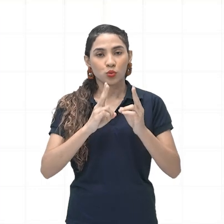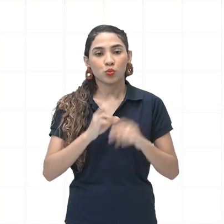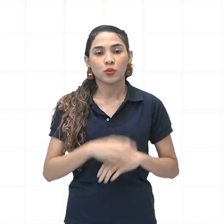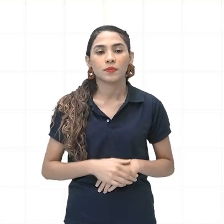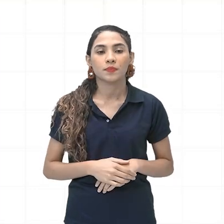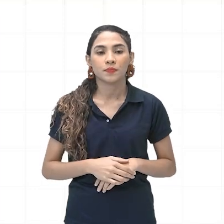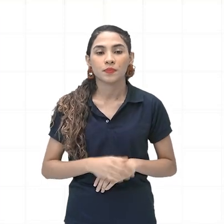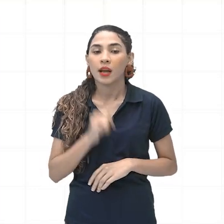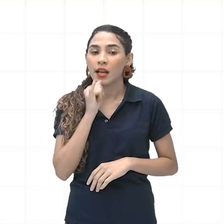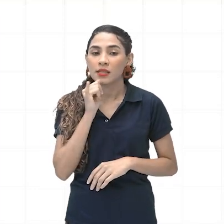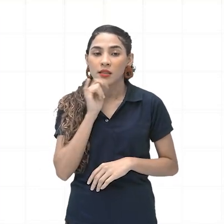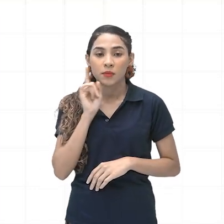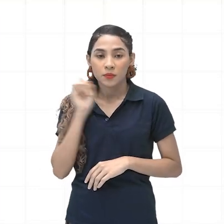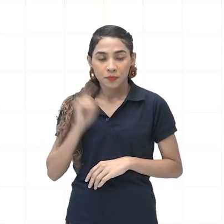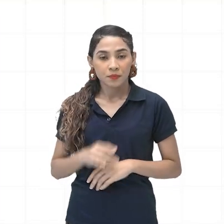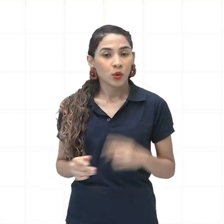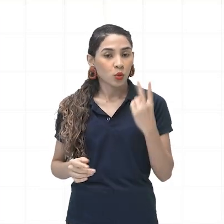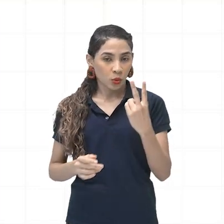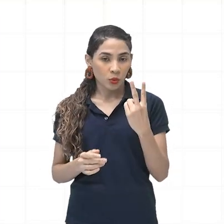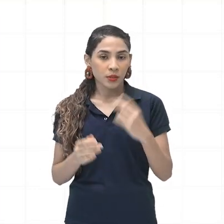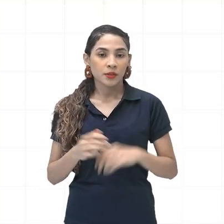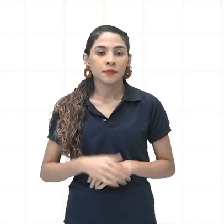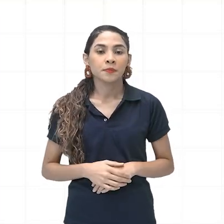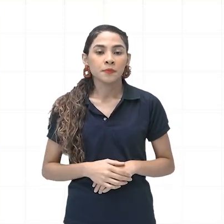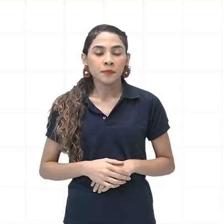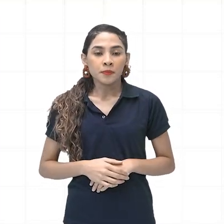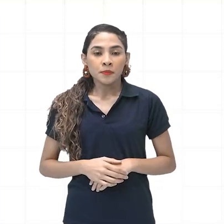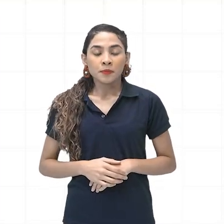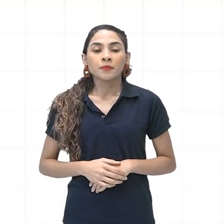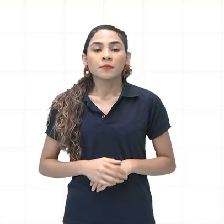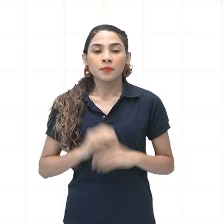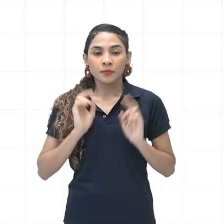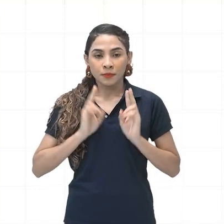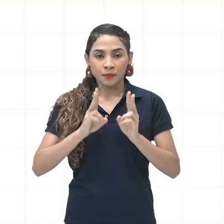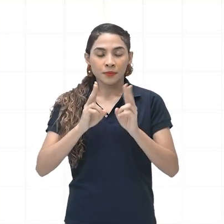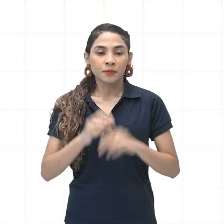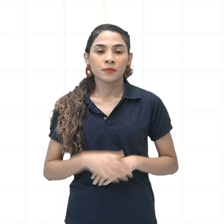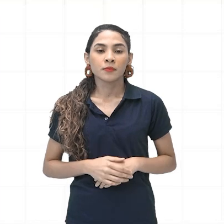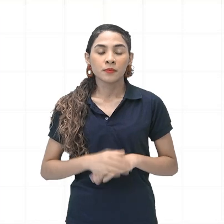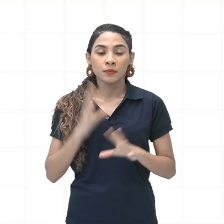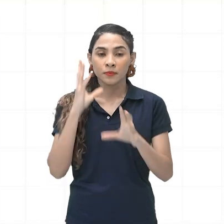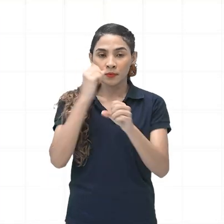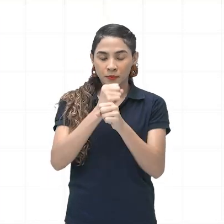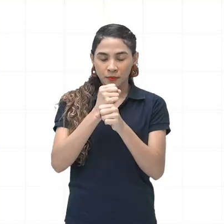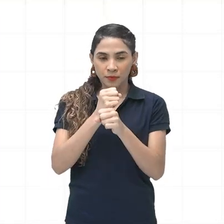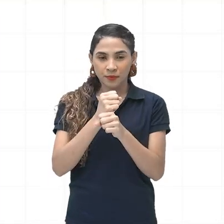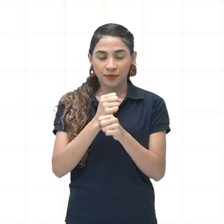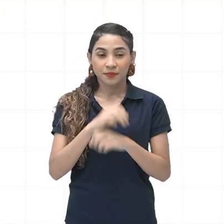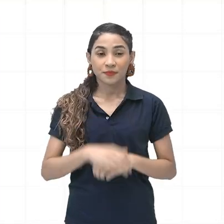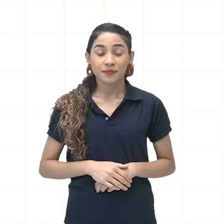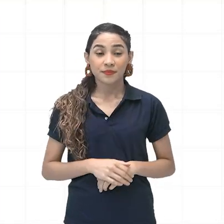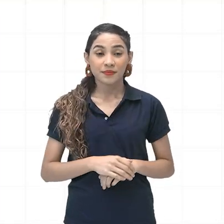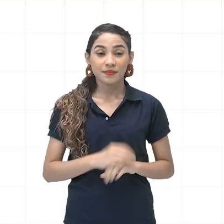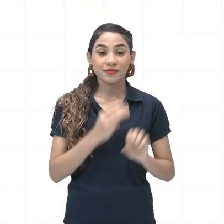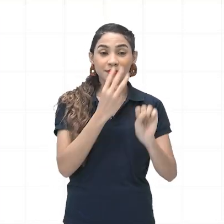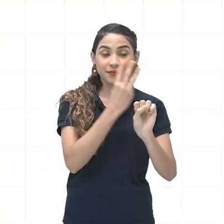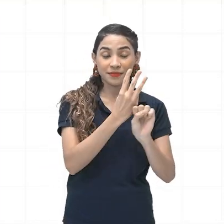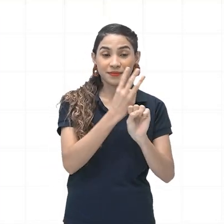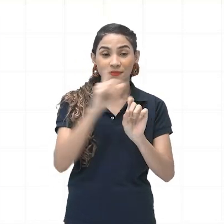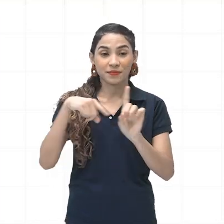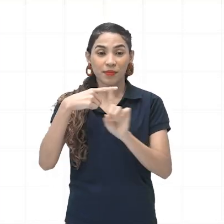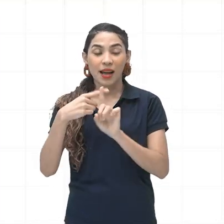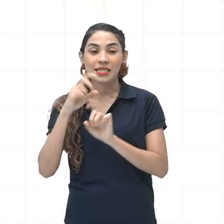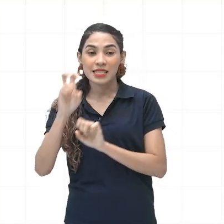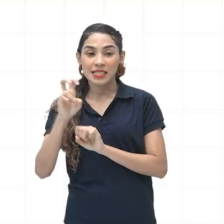essa multiplicação? Eu mantenho a base, então eu escrevo ela, e eu vou somar os expoentes. Então, eu vou somar